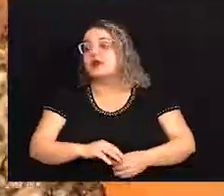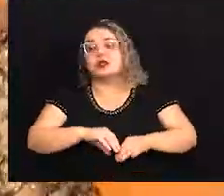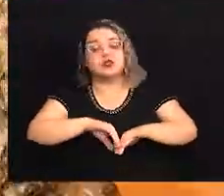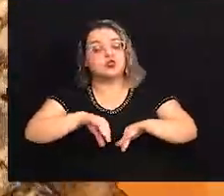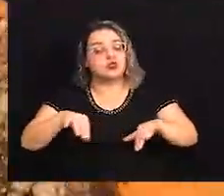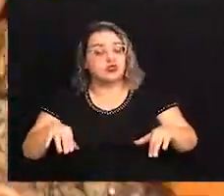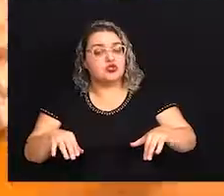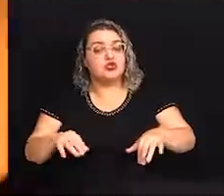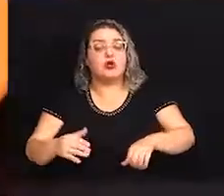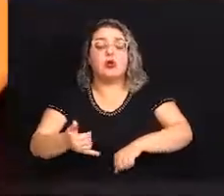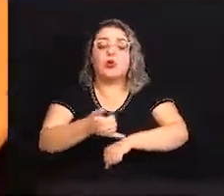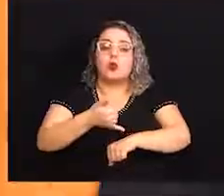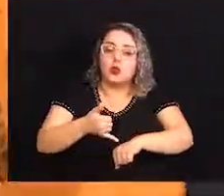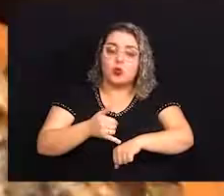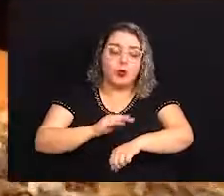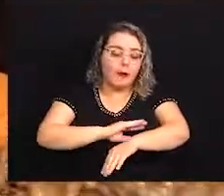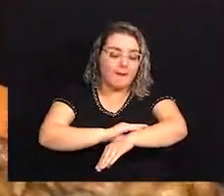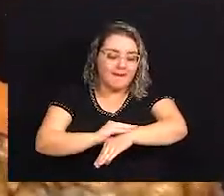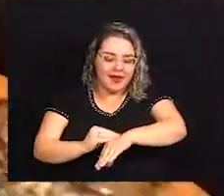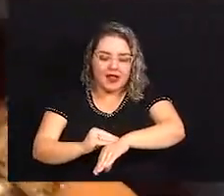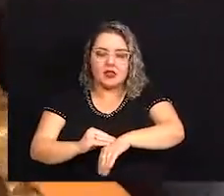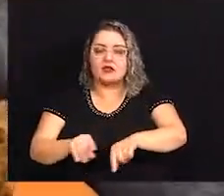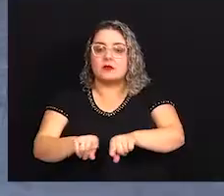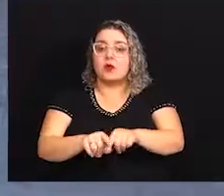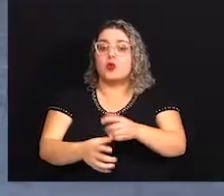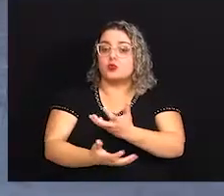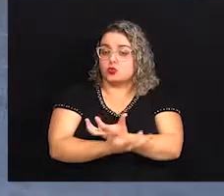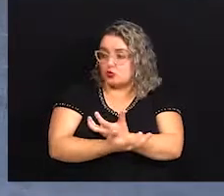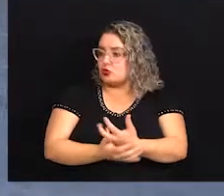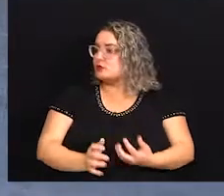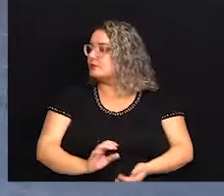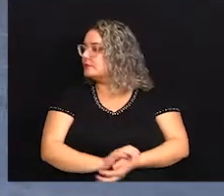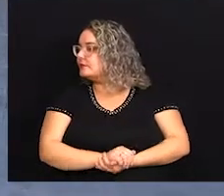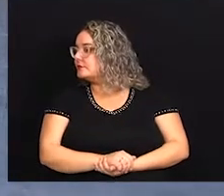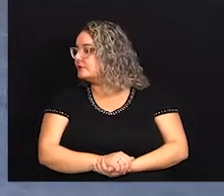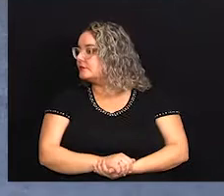Retire a gordura, a pele e os ossos.